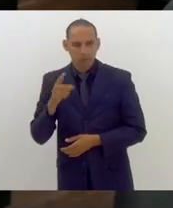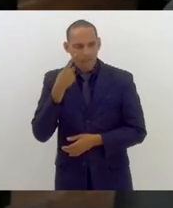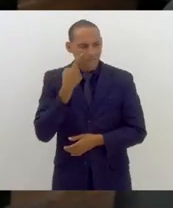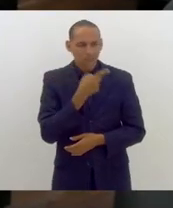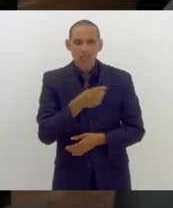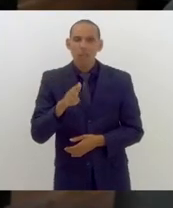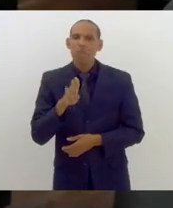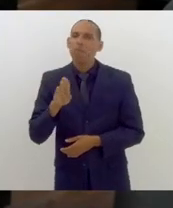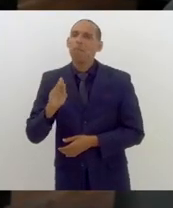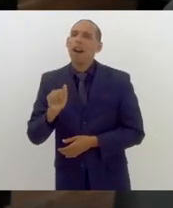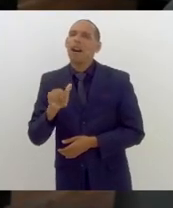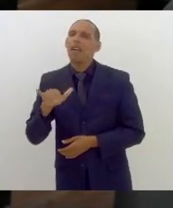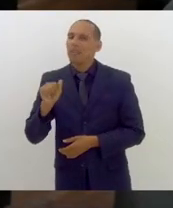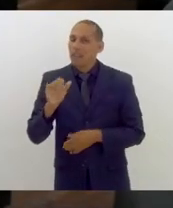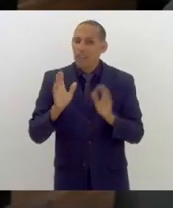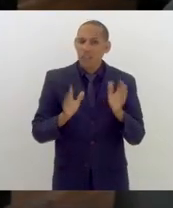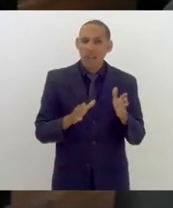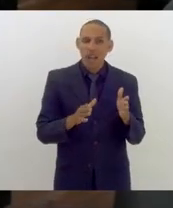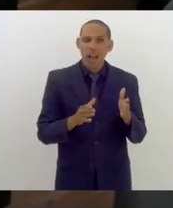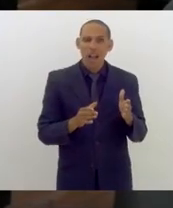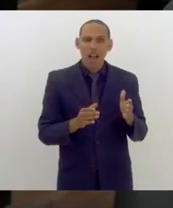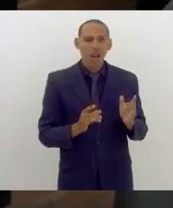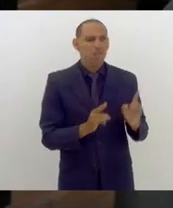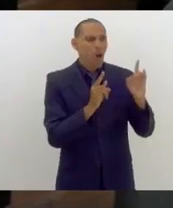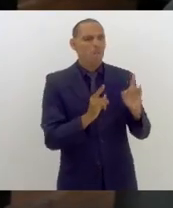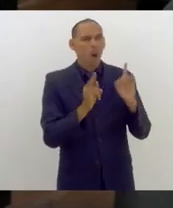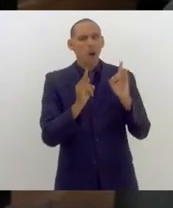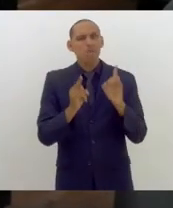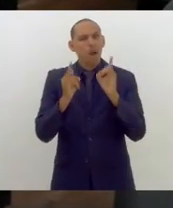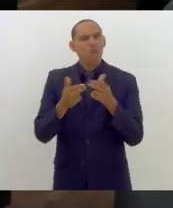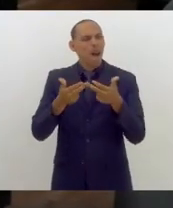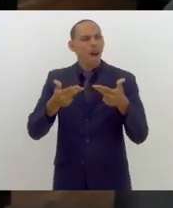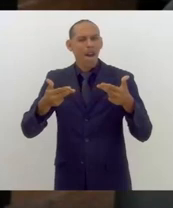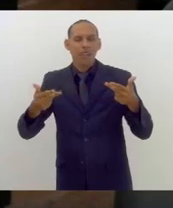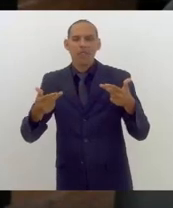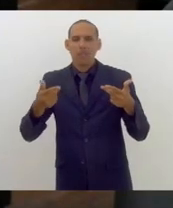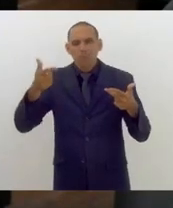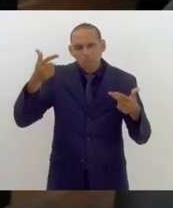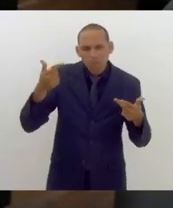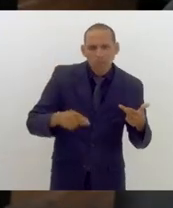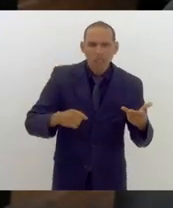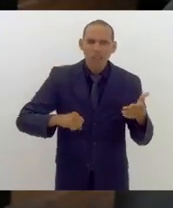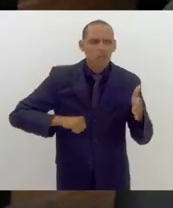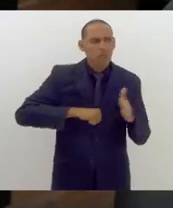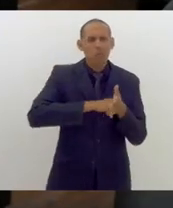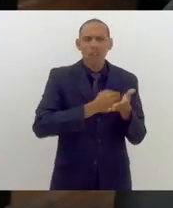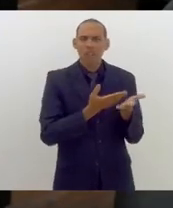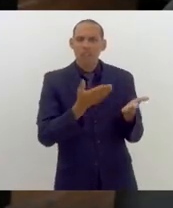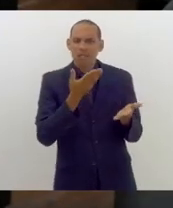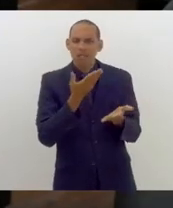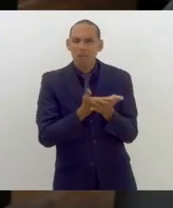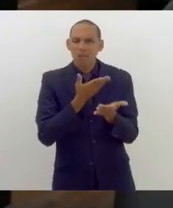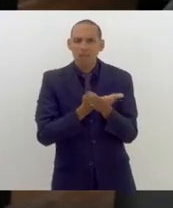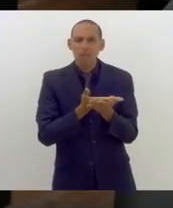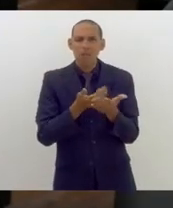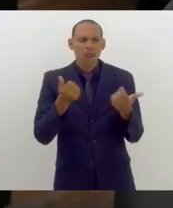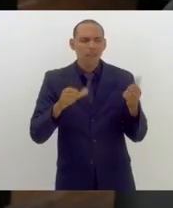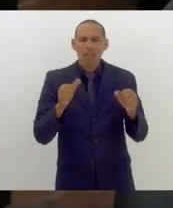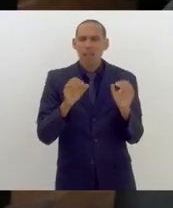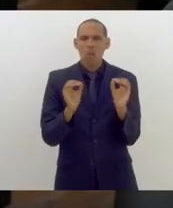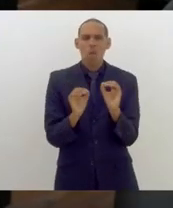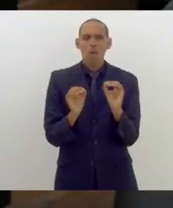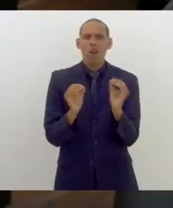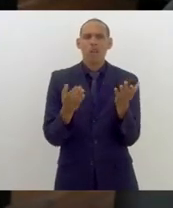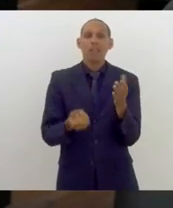quantidade enorme de empreendimento de impacto e a gente ainda vai colocar mais um sem fazer essa avaliação né criando aí